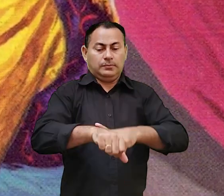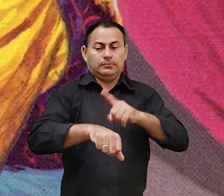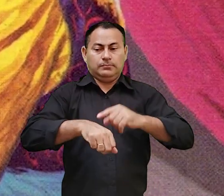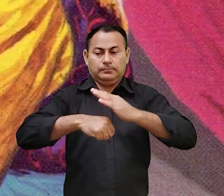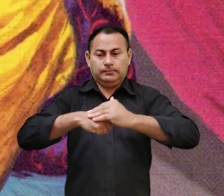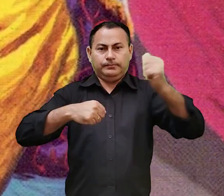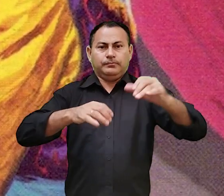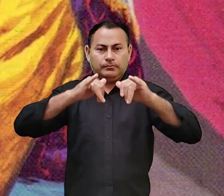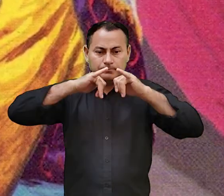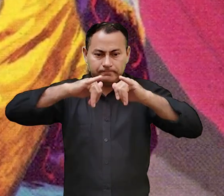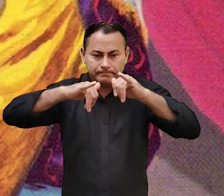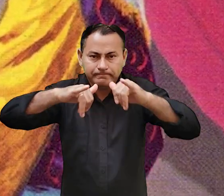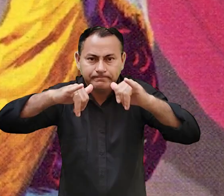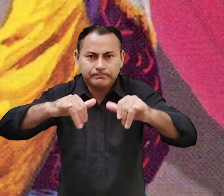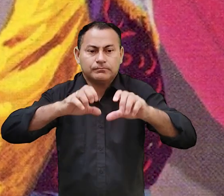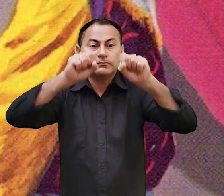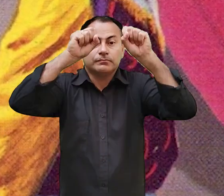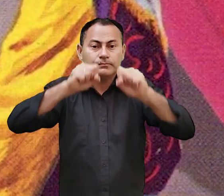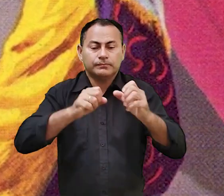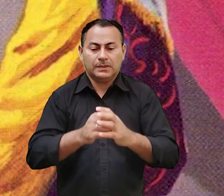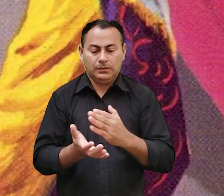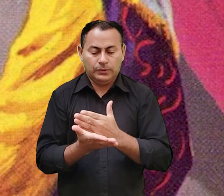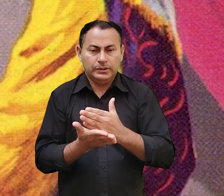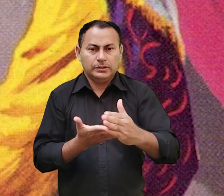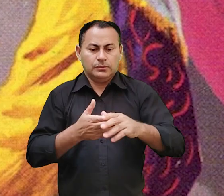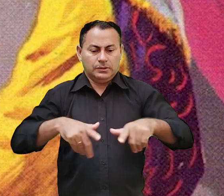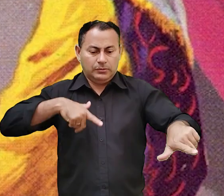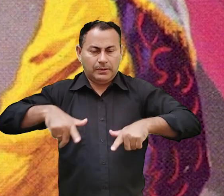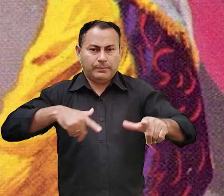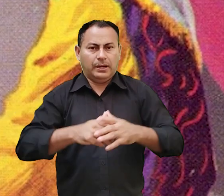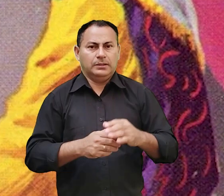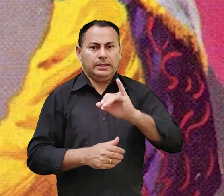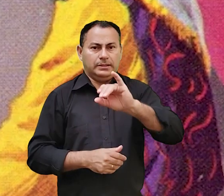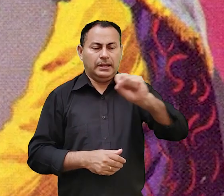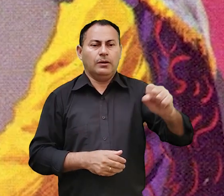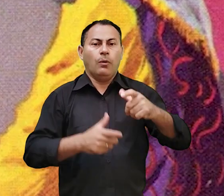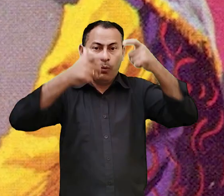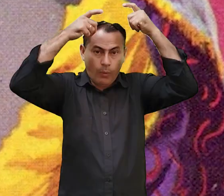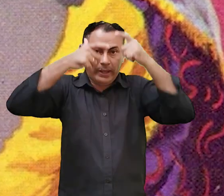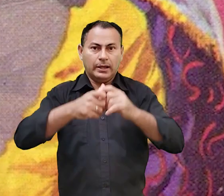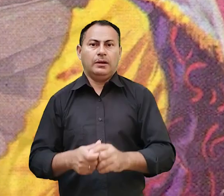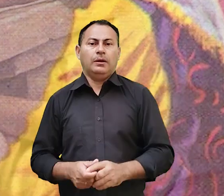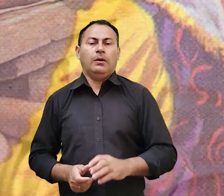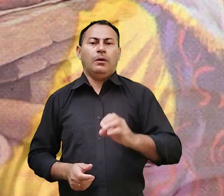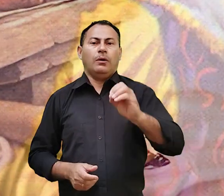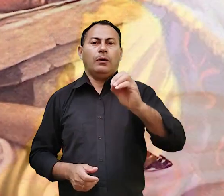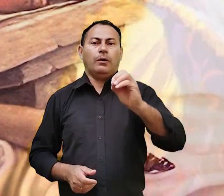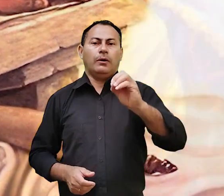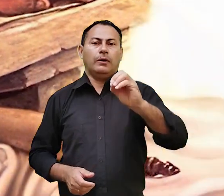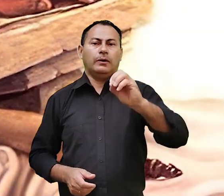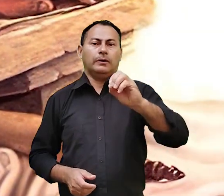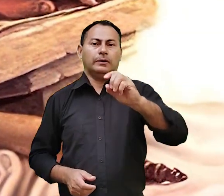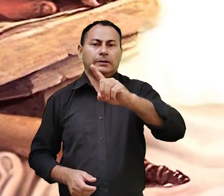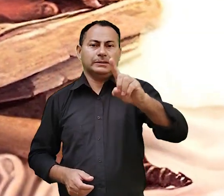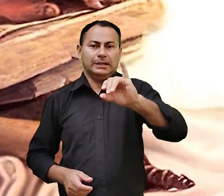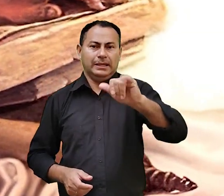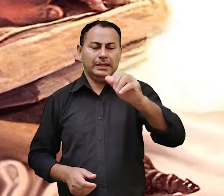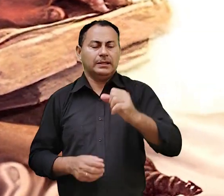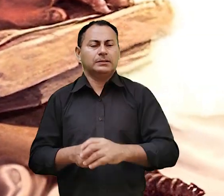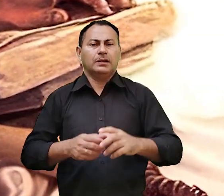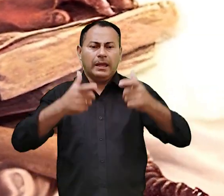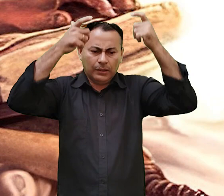que ele foi chamado para pregar. No início do ministério de Isaías, o rei era Uzias. O rei Uzias reinou por mais ou